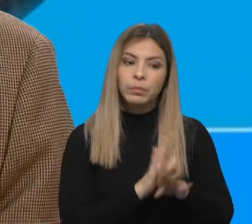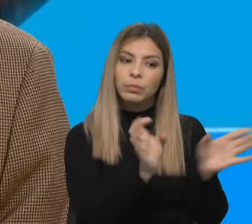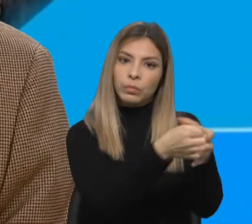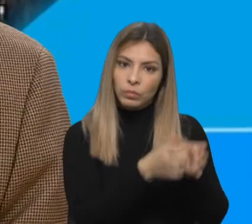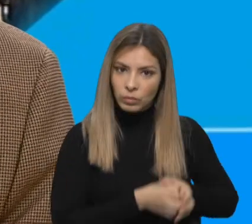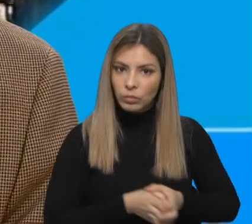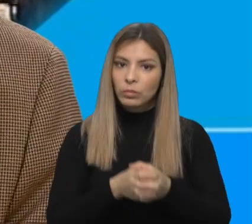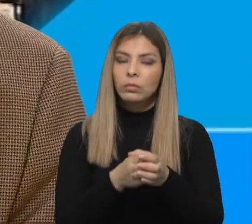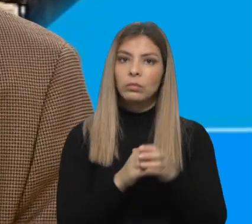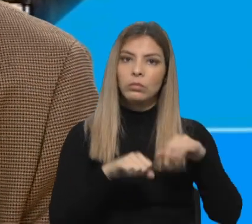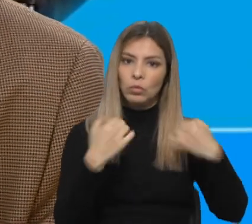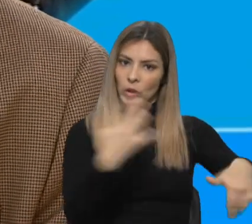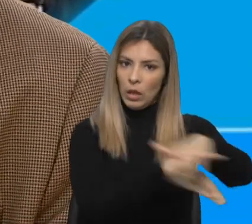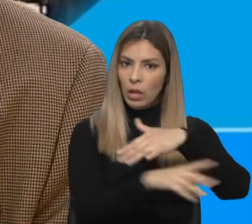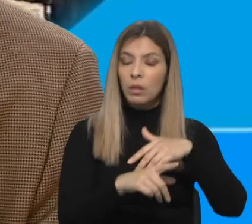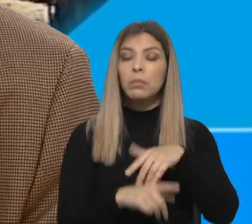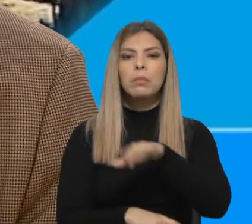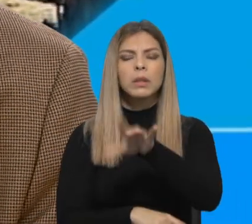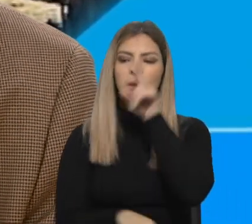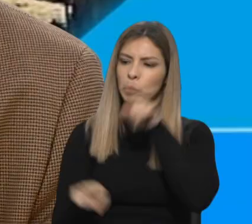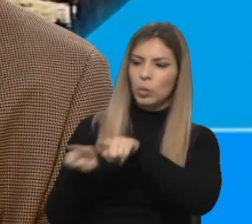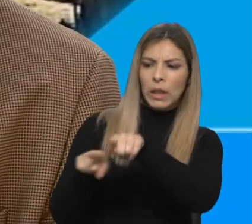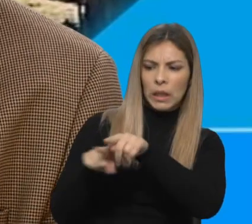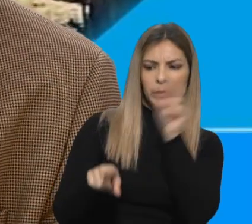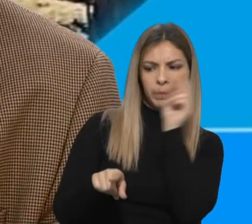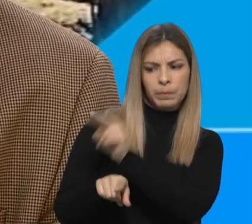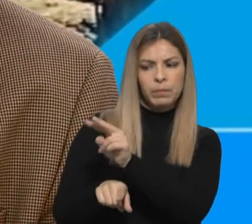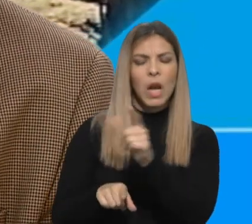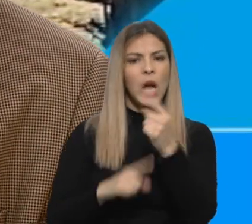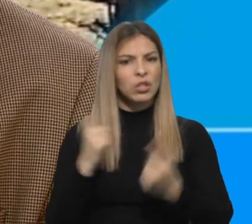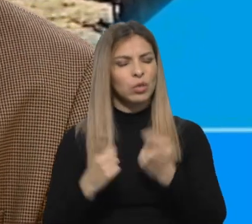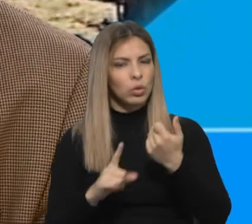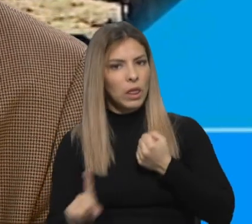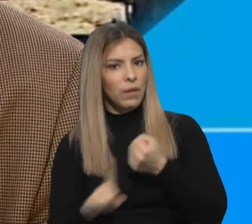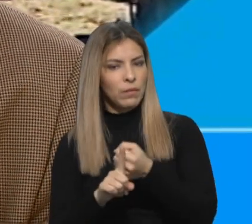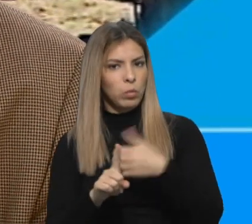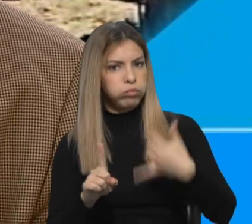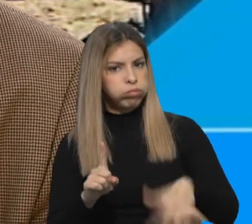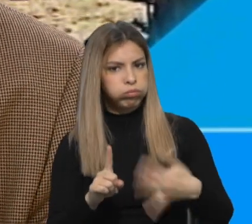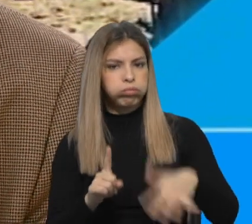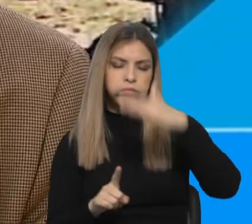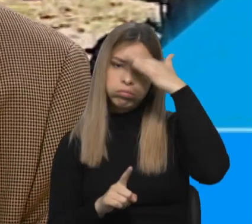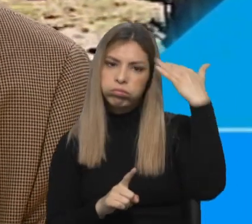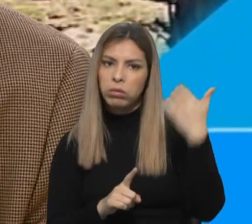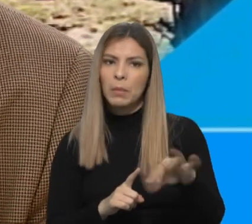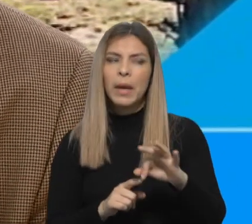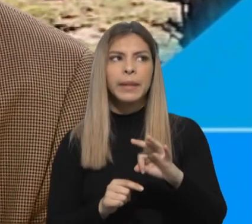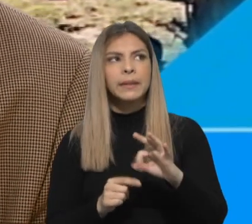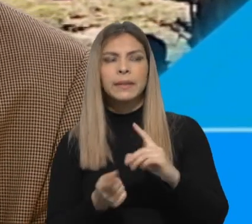perspectivar a política nesta ótica é desafiante e muitas vezes é quase um